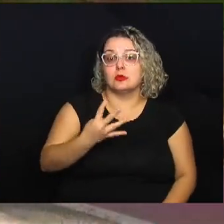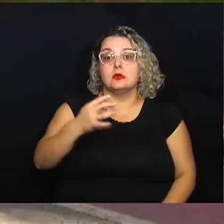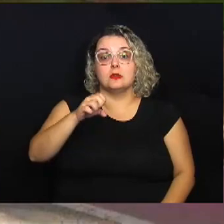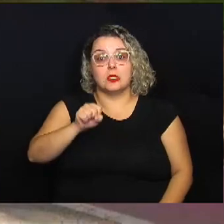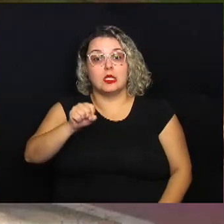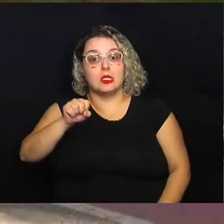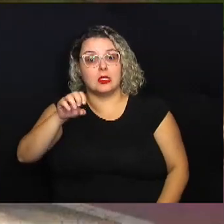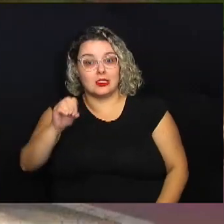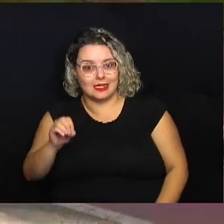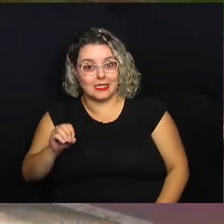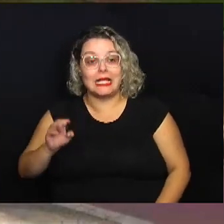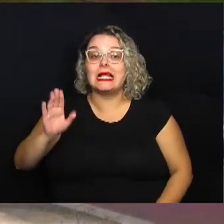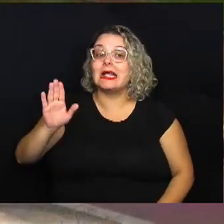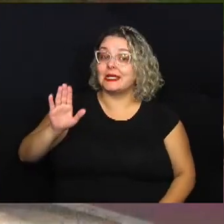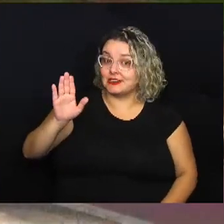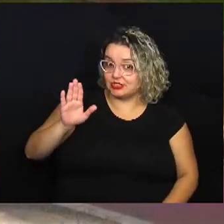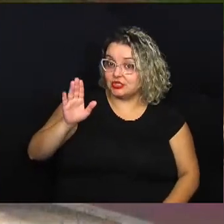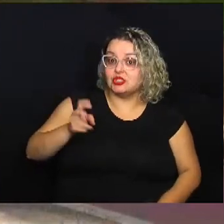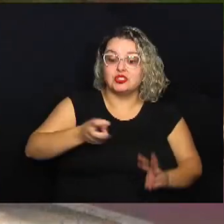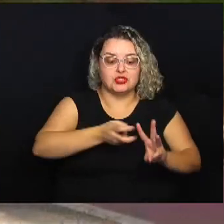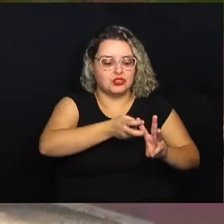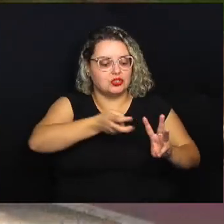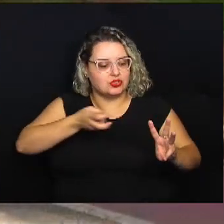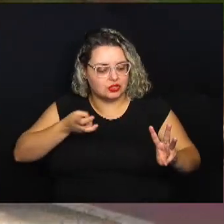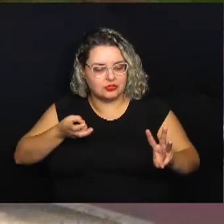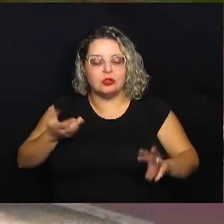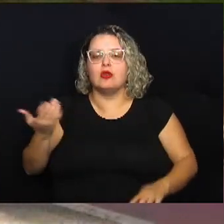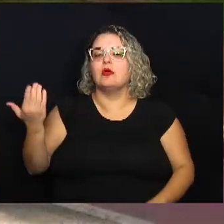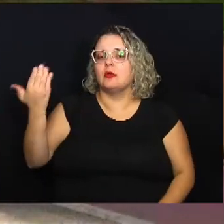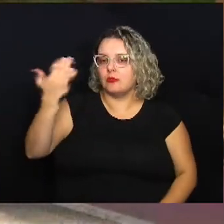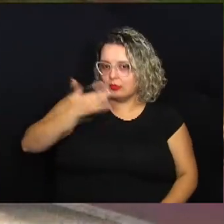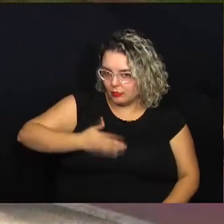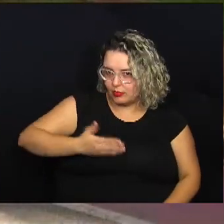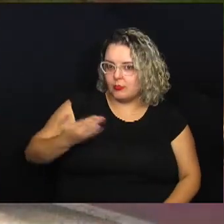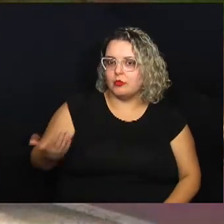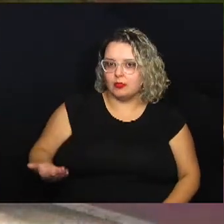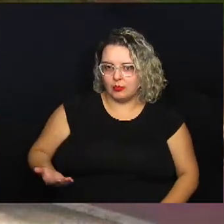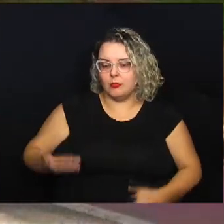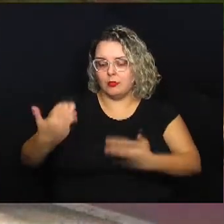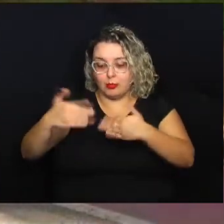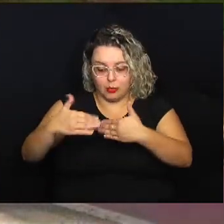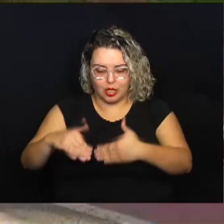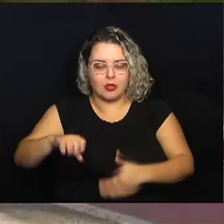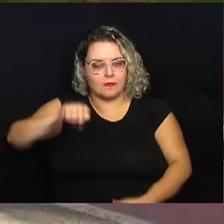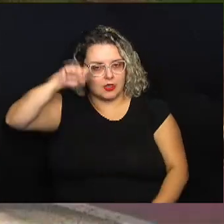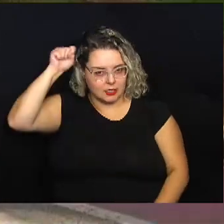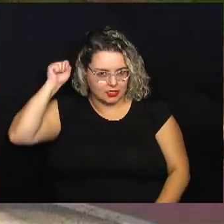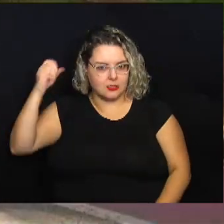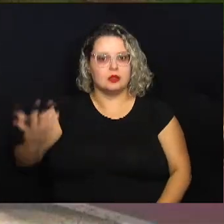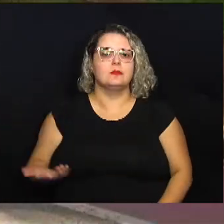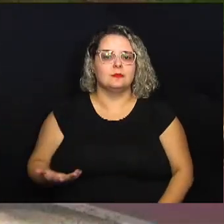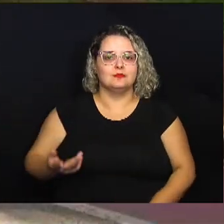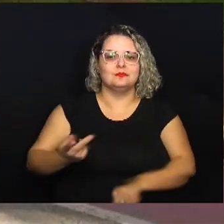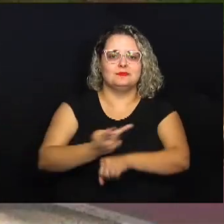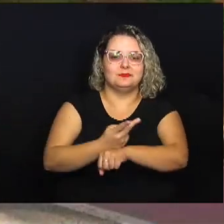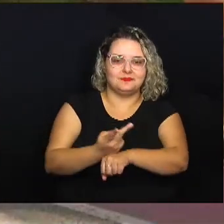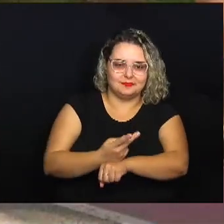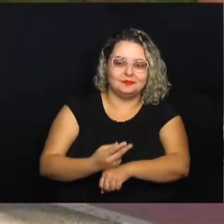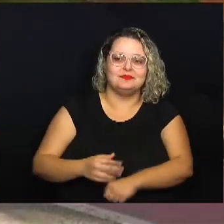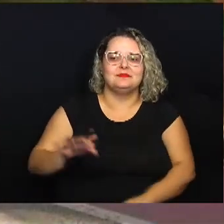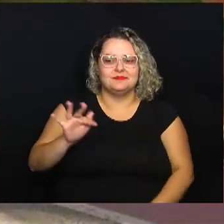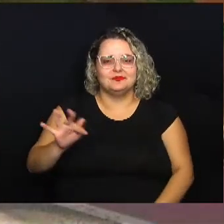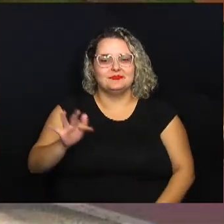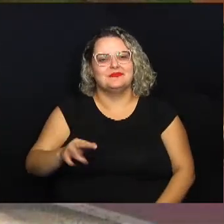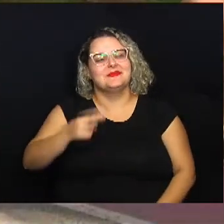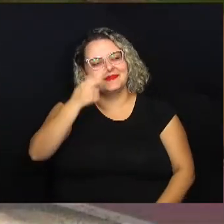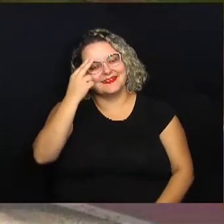3.480 candidatos prestando aqui, buscando uma vaga de ensino superior aqui na Unicamp. Gabriel, é com